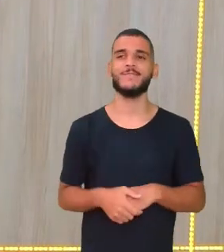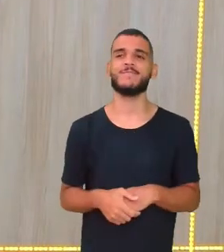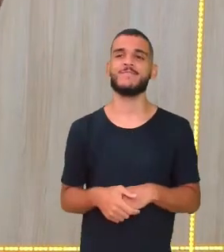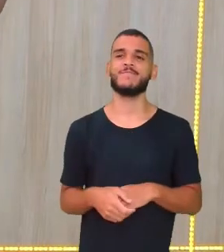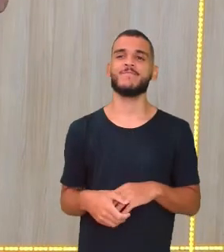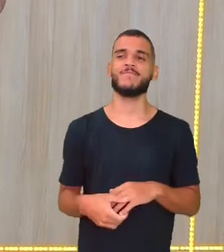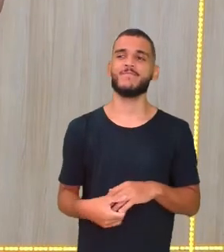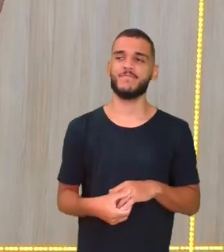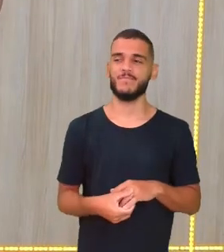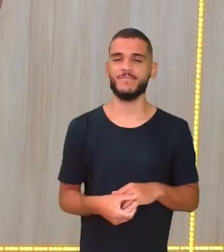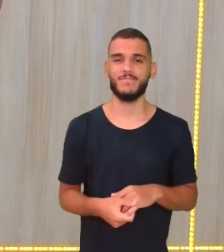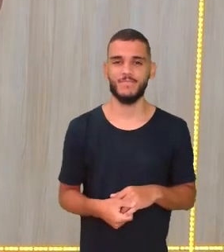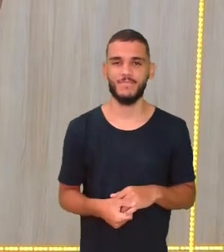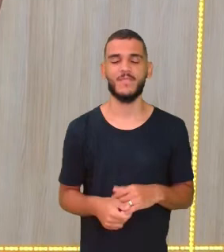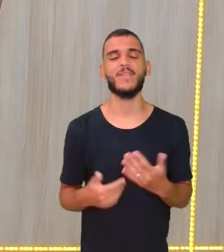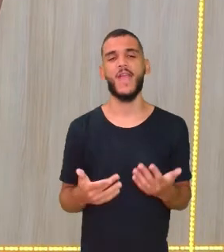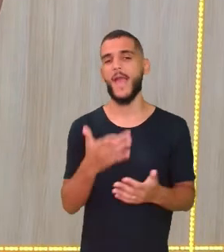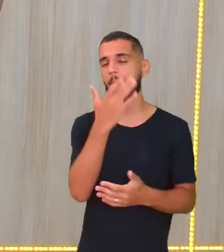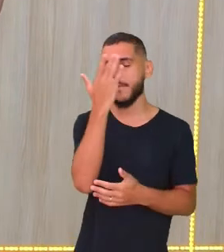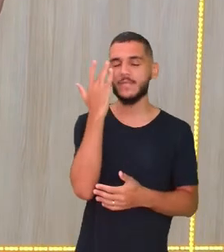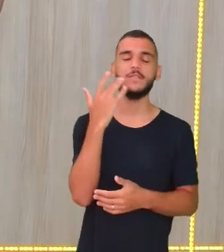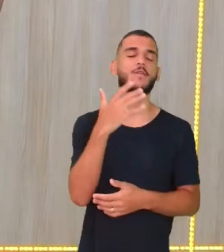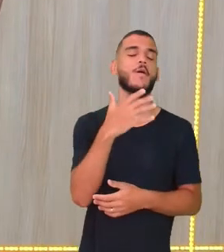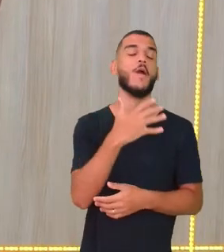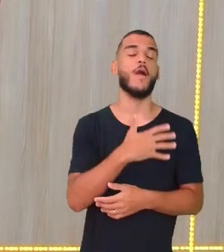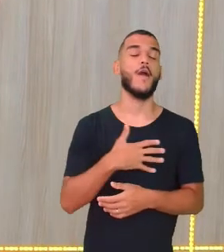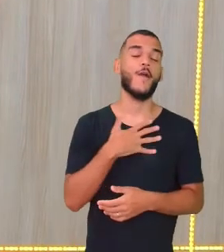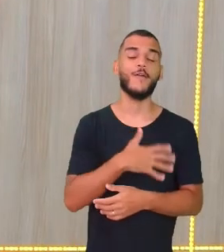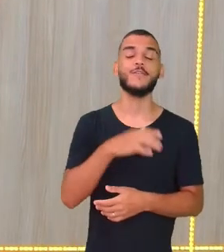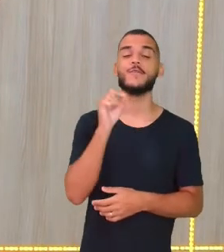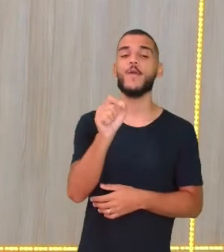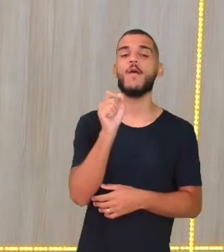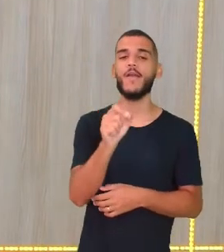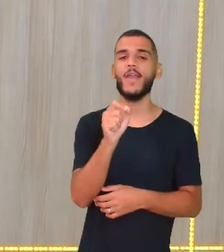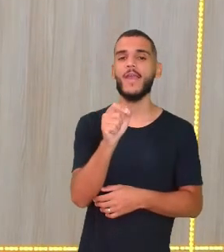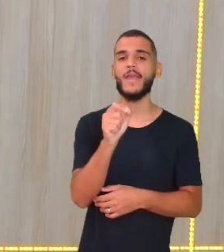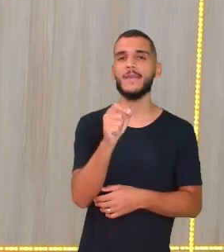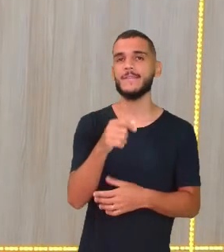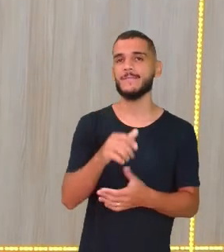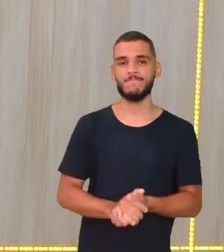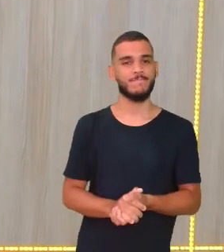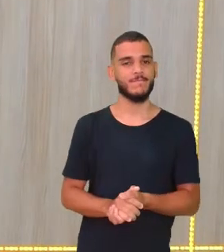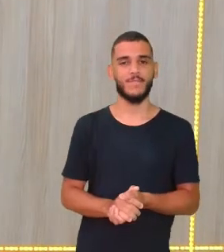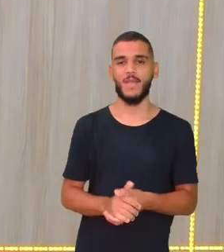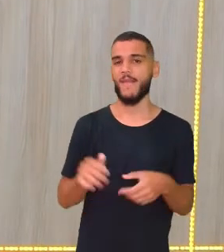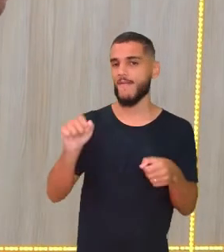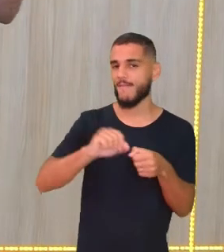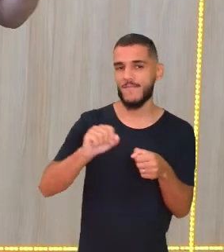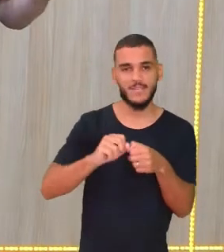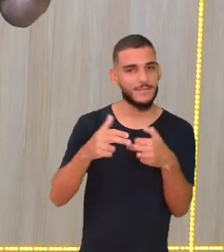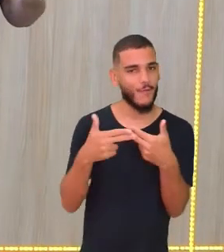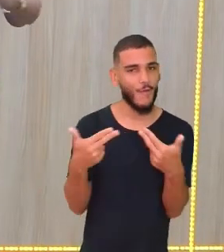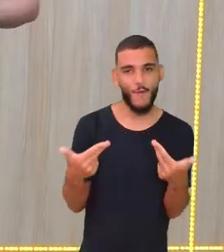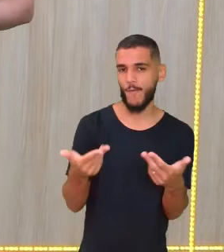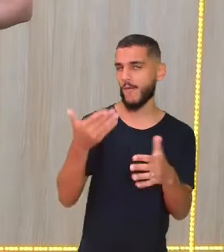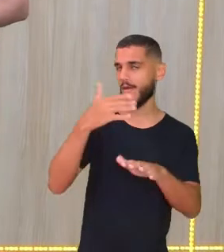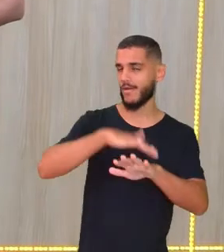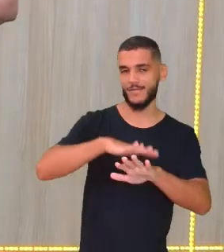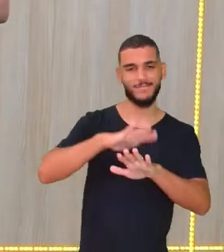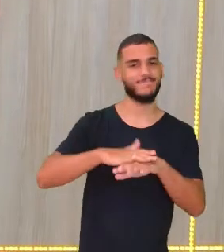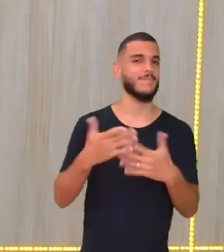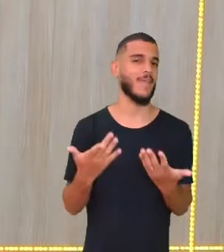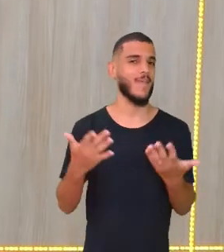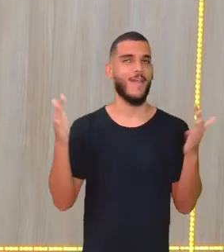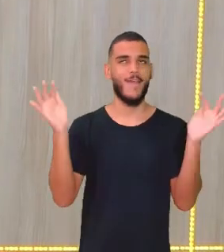aí, mamãe, olha como eu estou. Aí ele causou uma emoção na mãe, não sei qual, né? De alegria, porque está lindo,